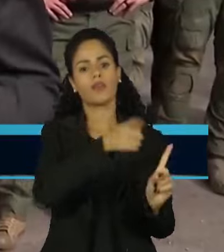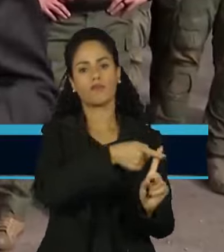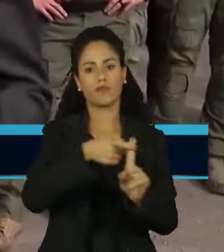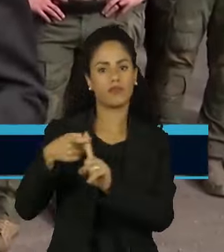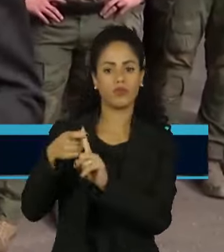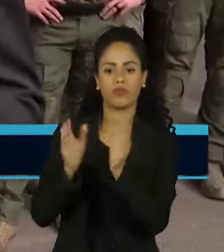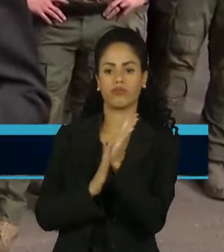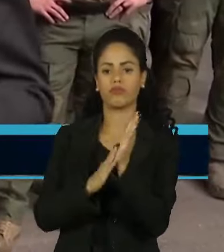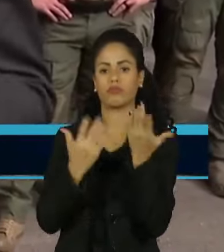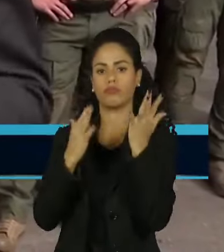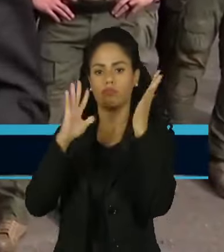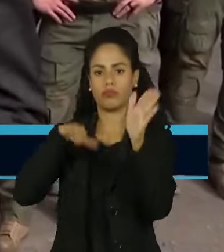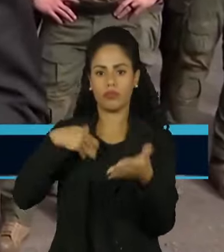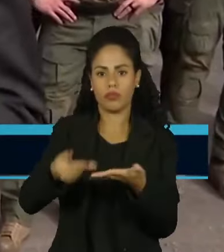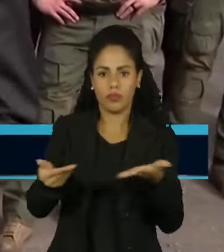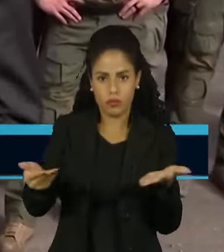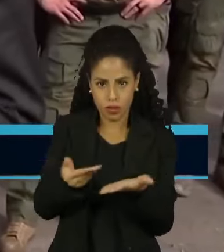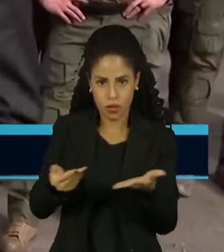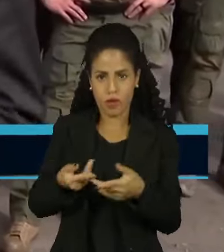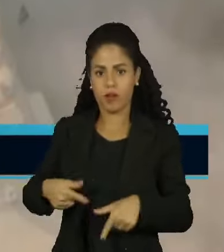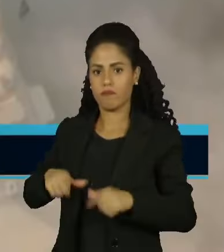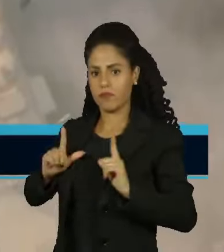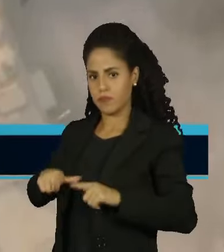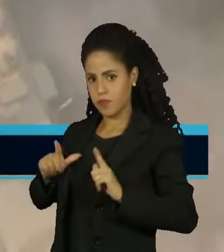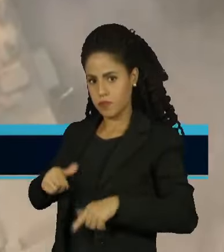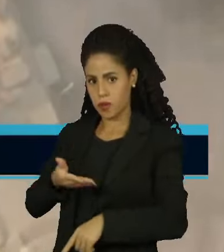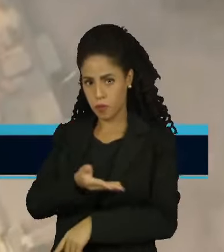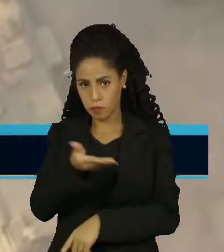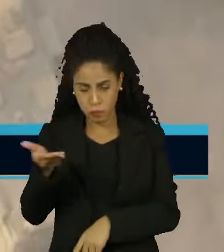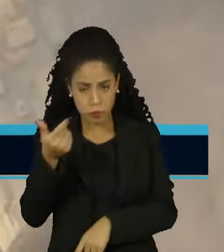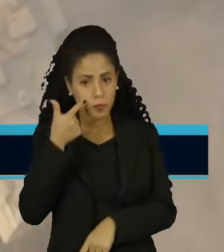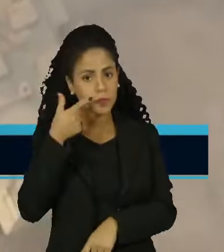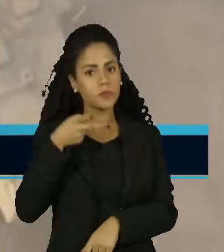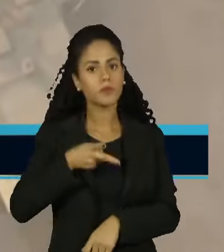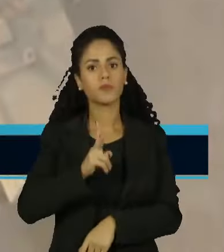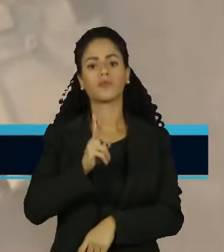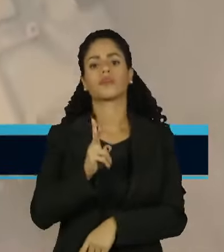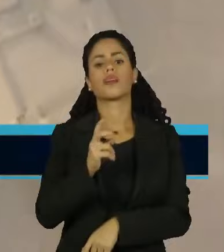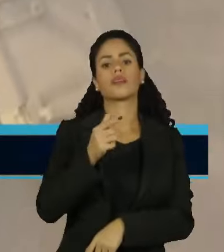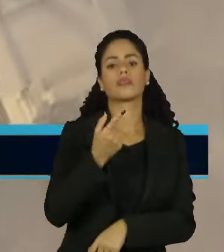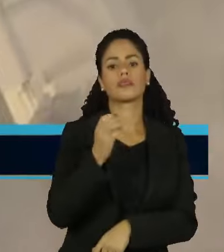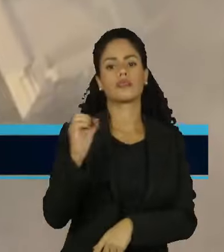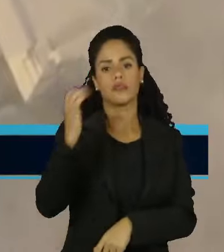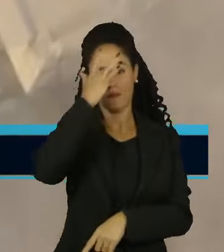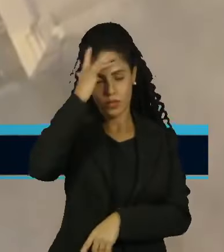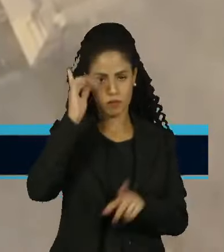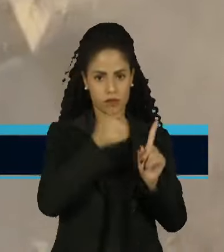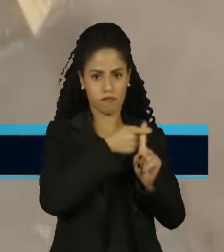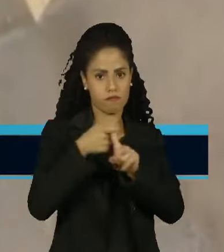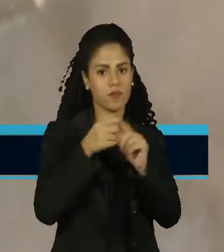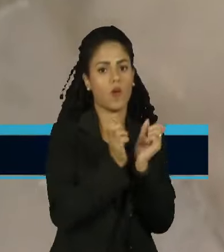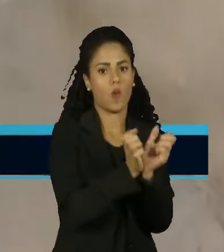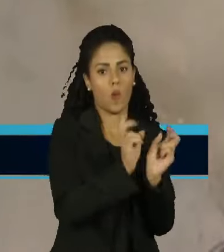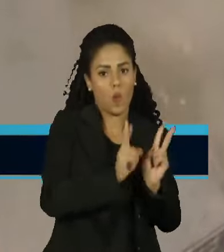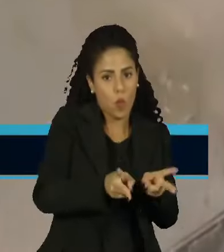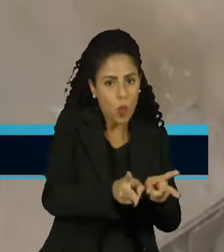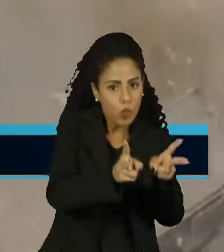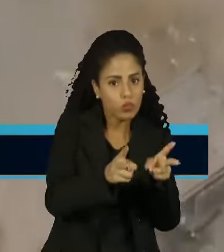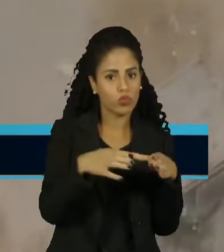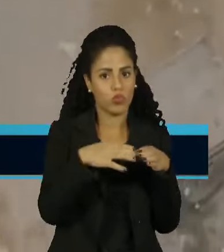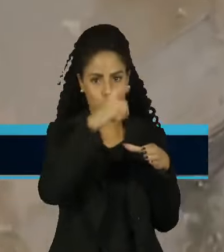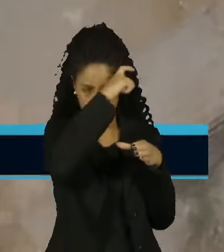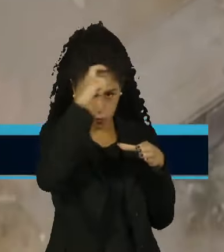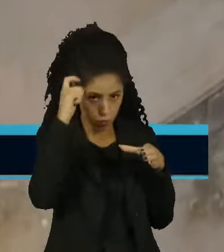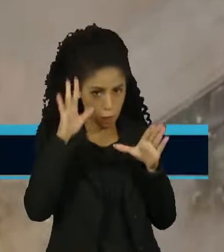bem sucedidas na história do Estado de Israel ainda H cerca de sem reféns em poder do ramas mas a ofensiva